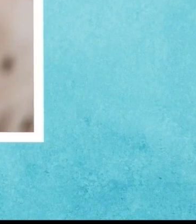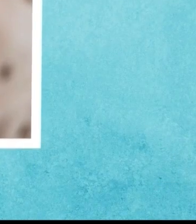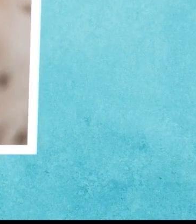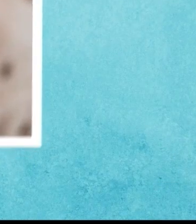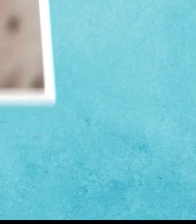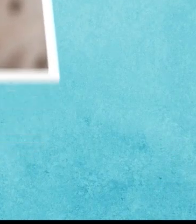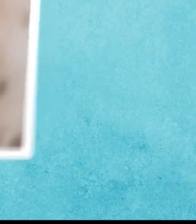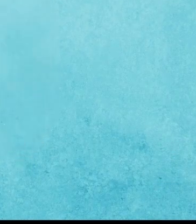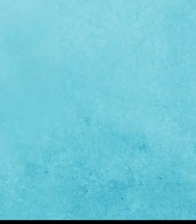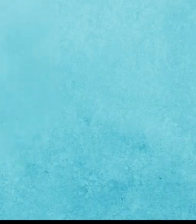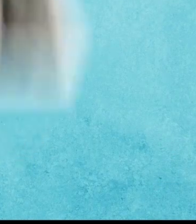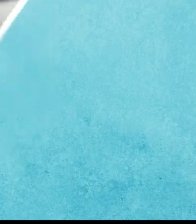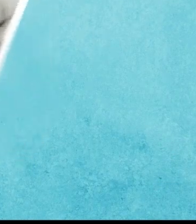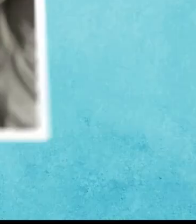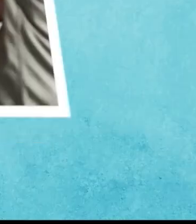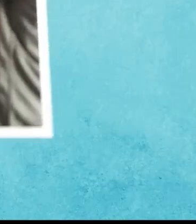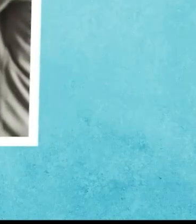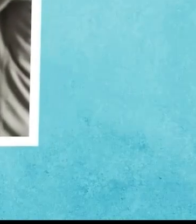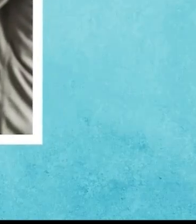fatos.